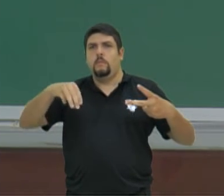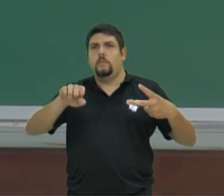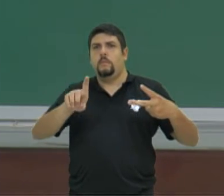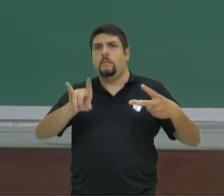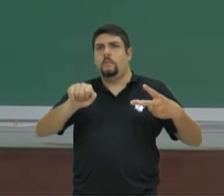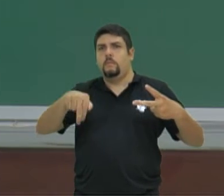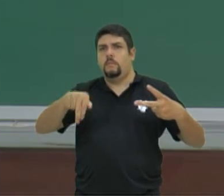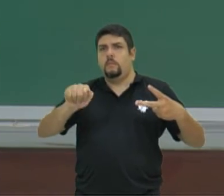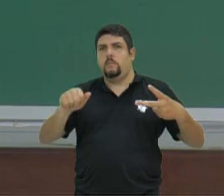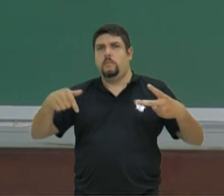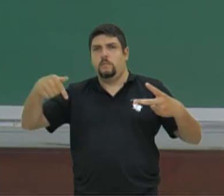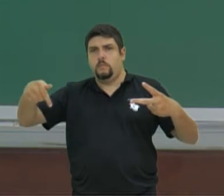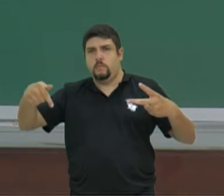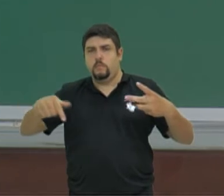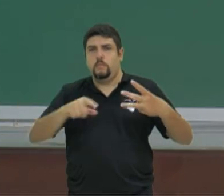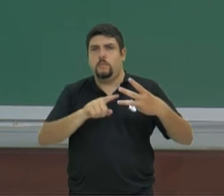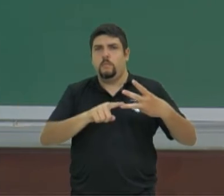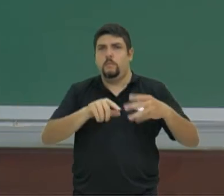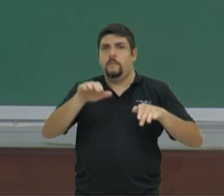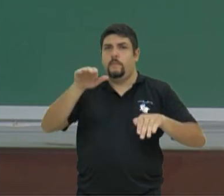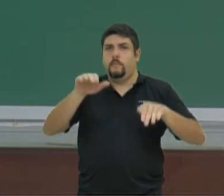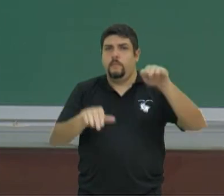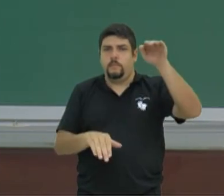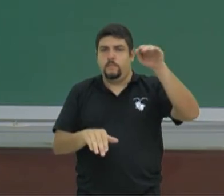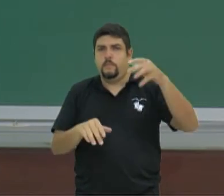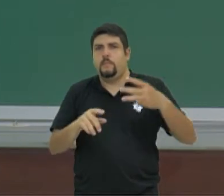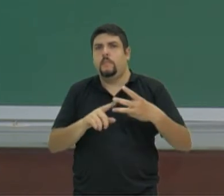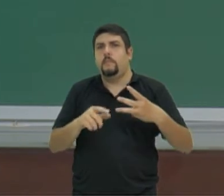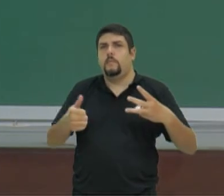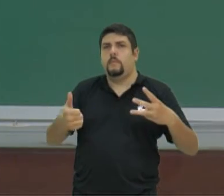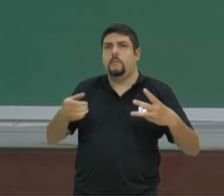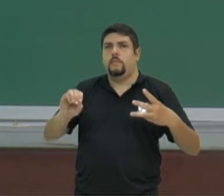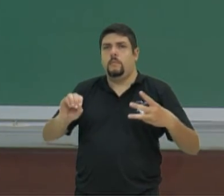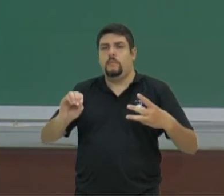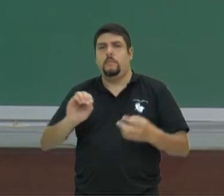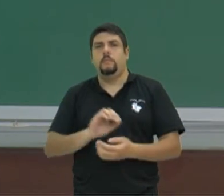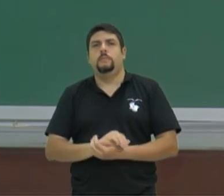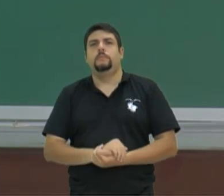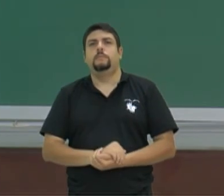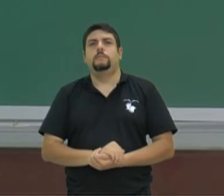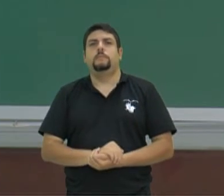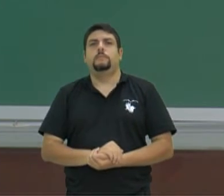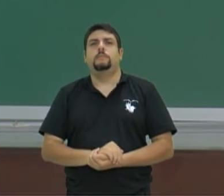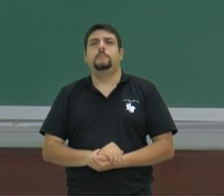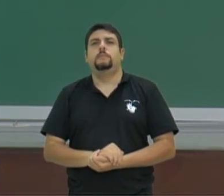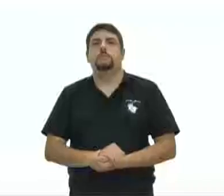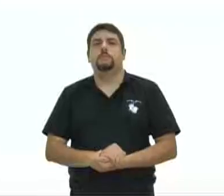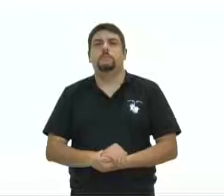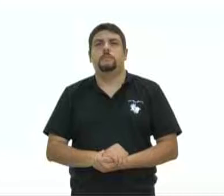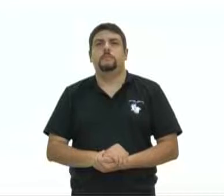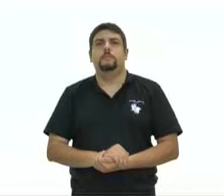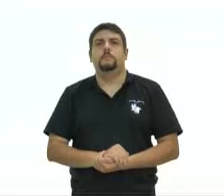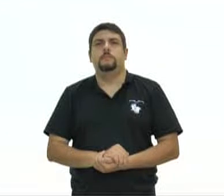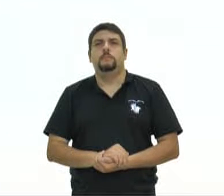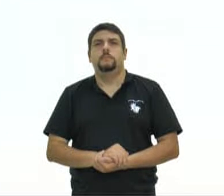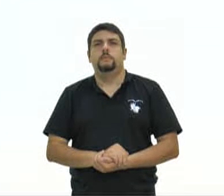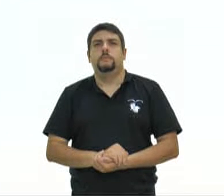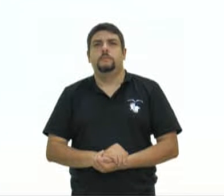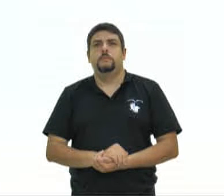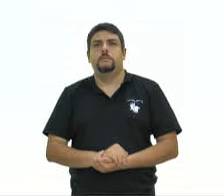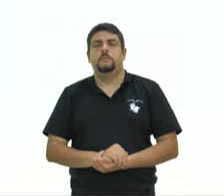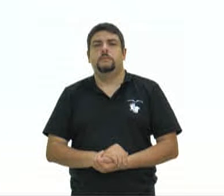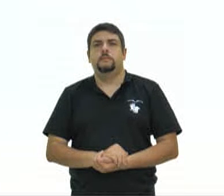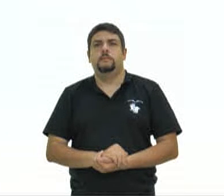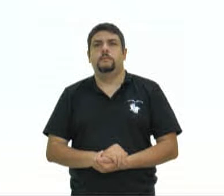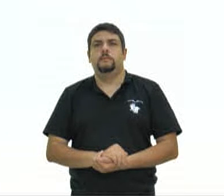7. E a amplitude ficou 10. Tá bom? Vamos conferir a resposta? Ó, a mediana de 30